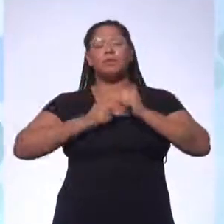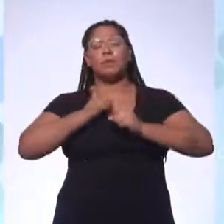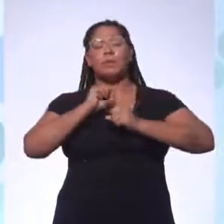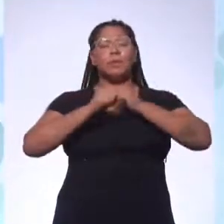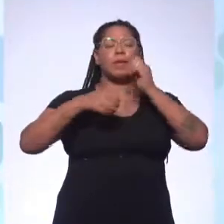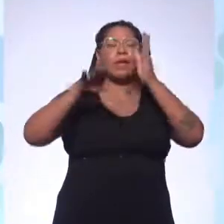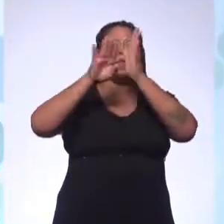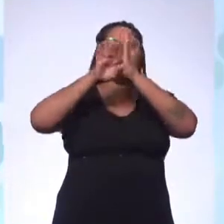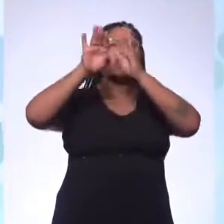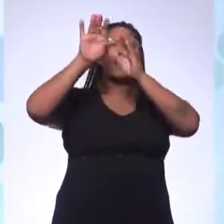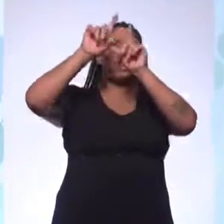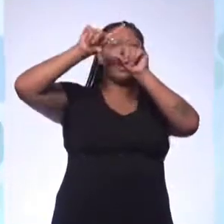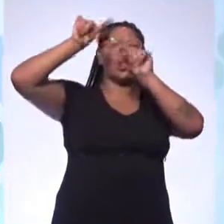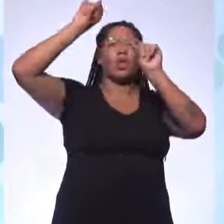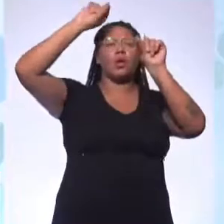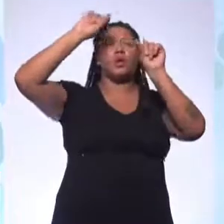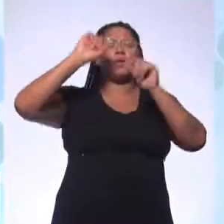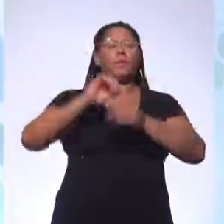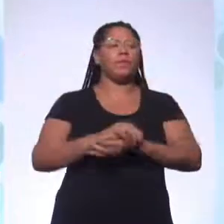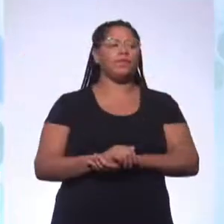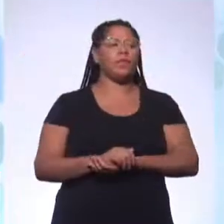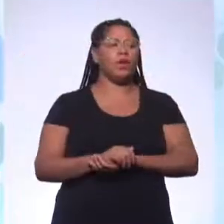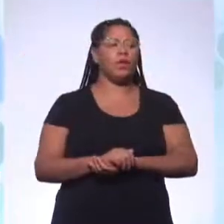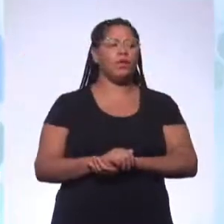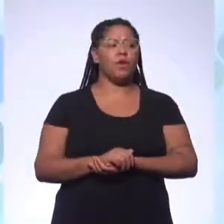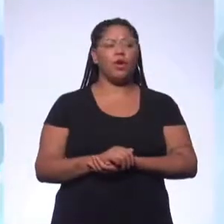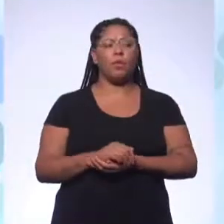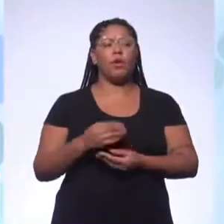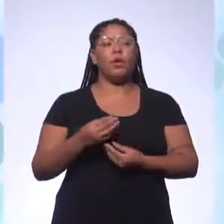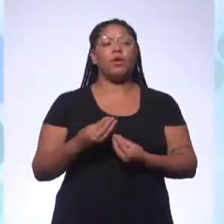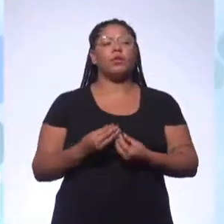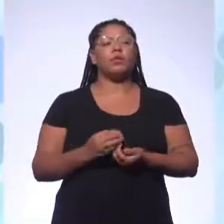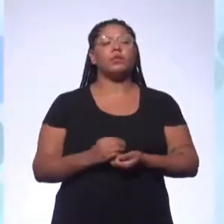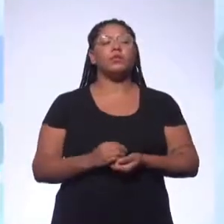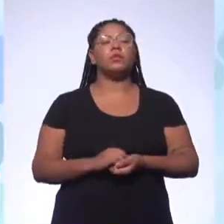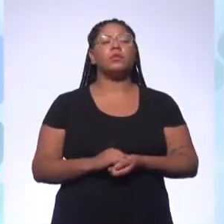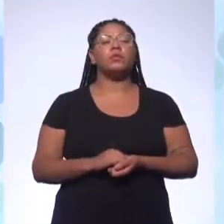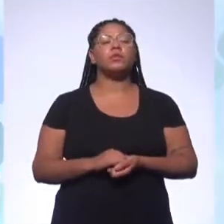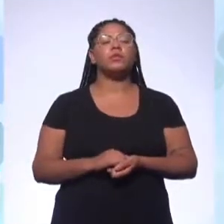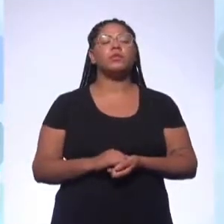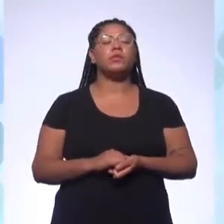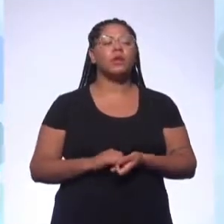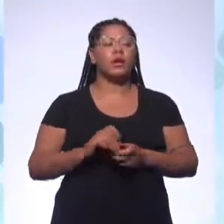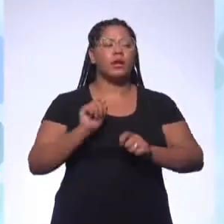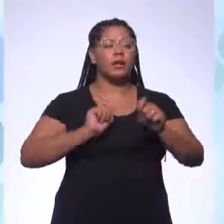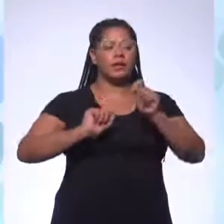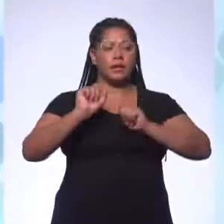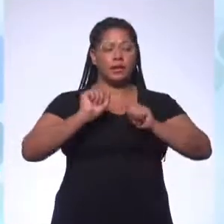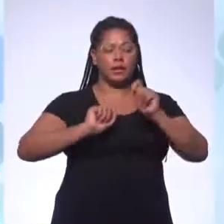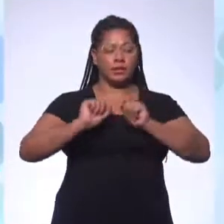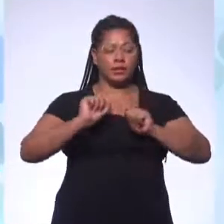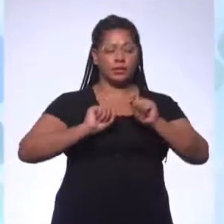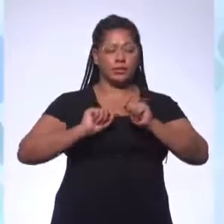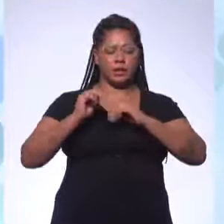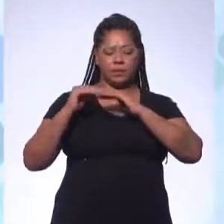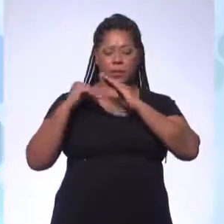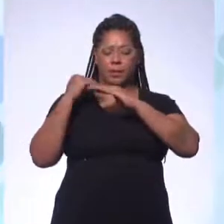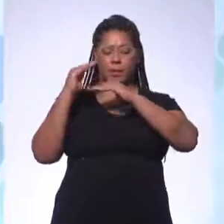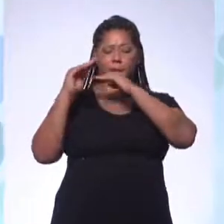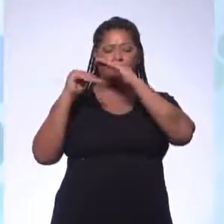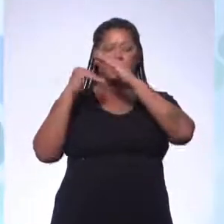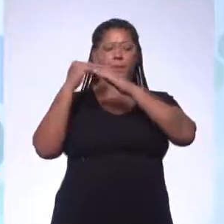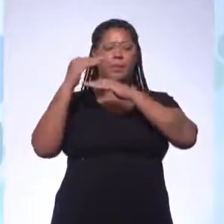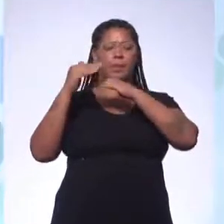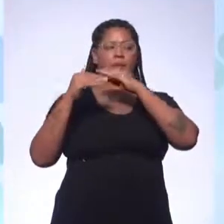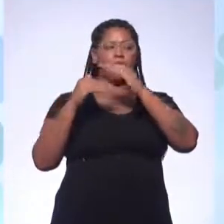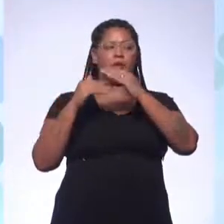ela fez parte aí dessa disputa entre quem poderia desenvolver melhor a sua